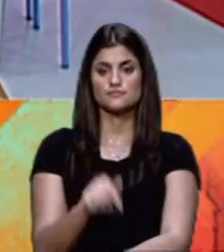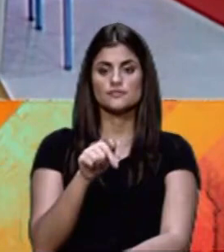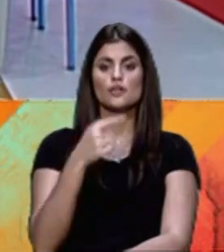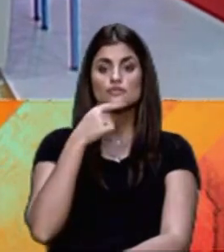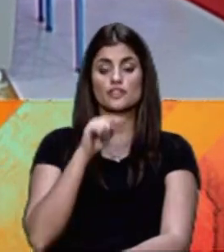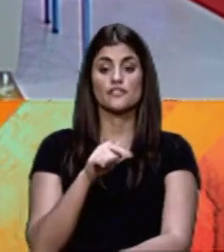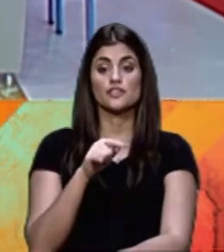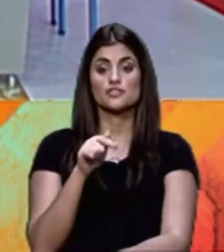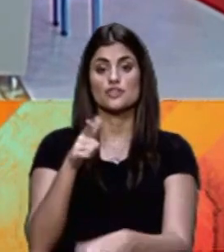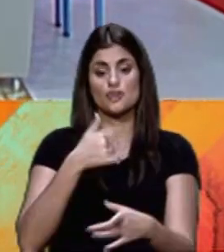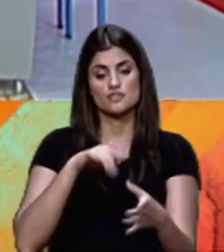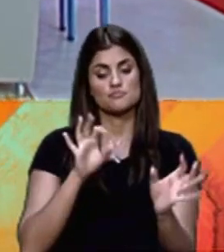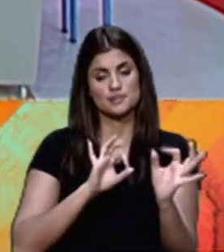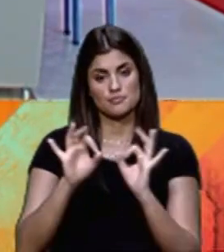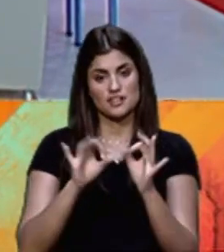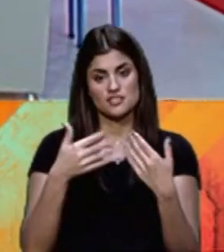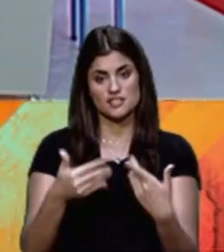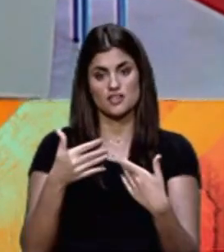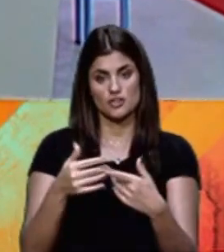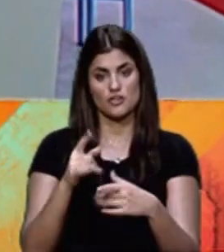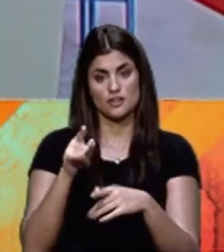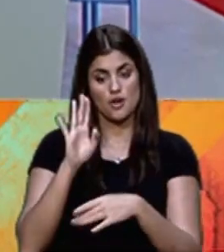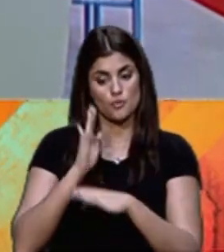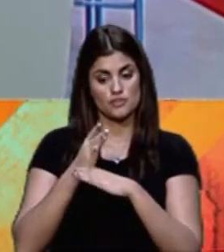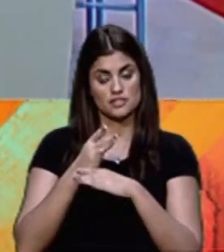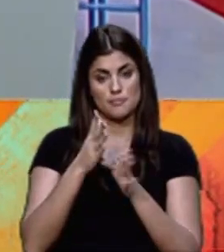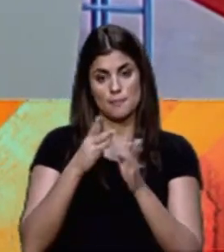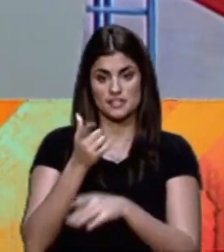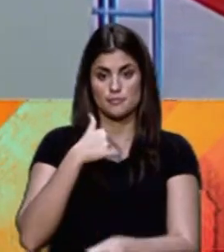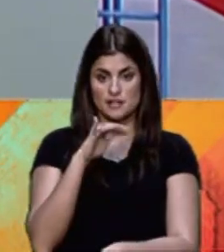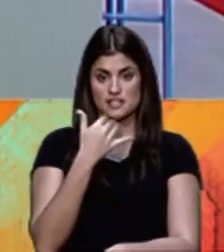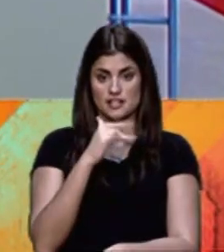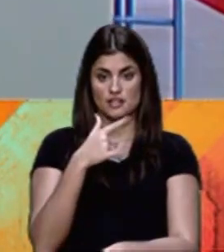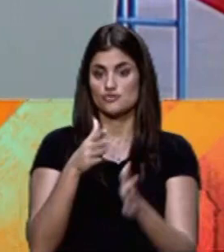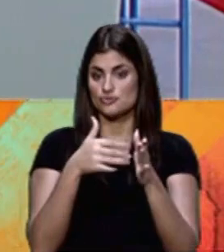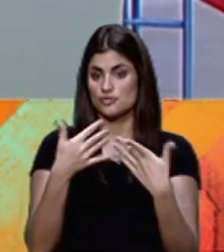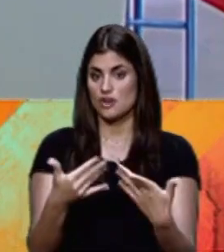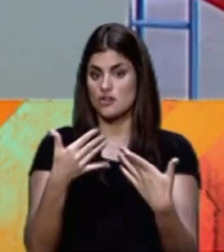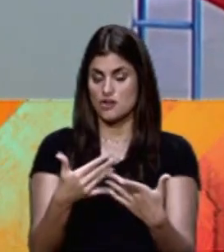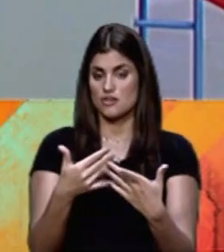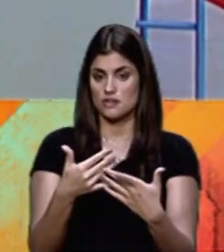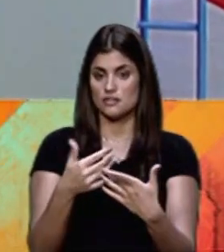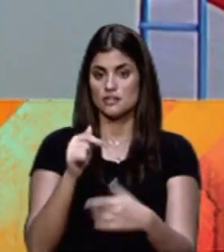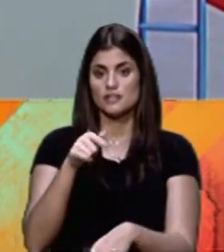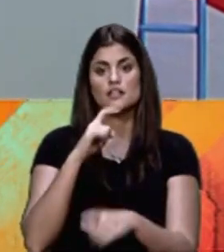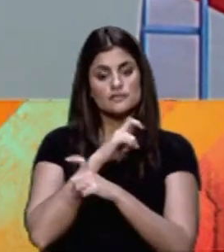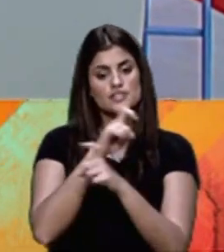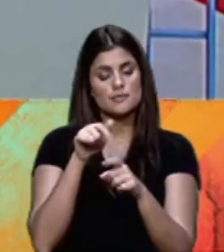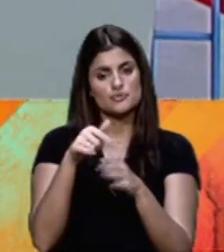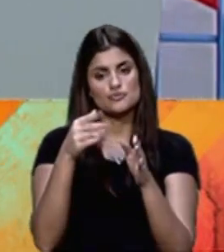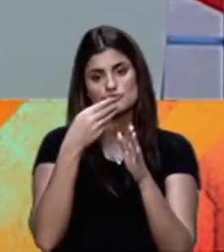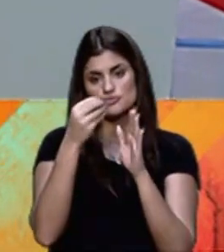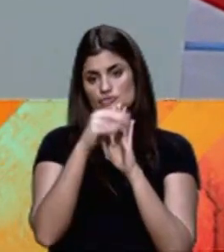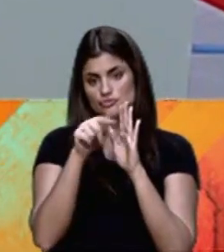porque estamos nós preparadíssimos. Estamos a entrar na última parte da Praça da Alegria. Temos culinária, certo? E anunciamos que a receita de hoje